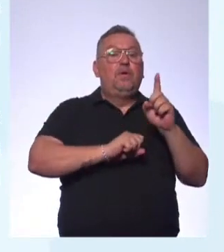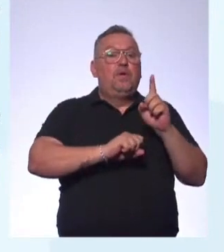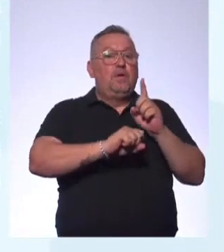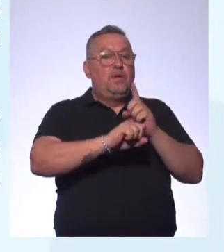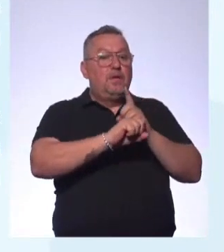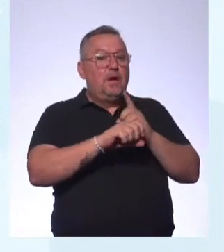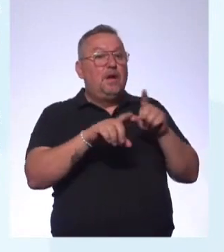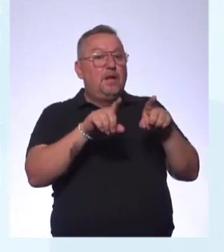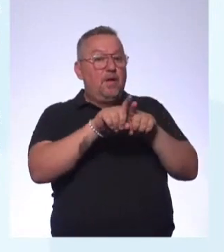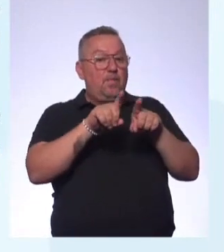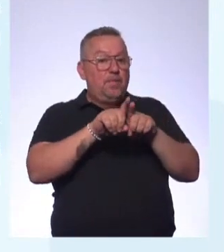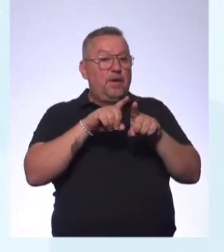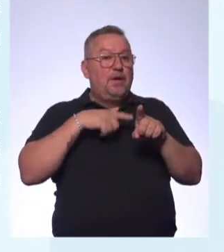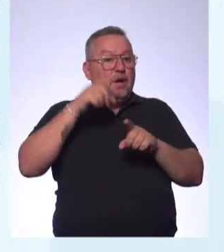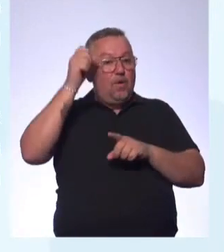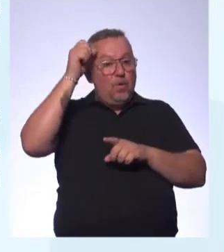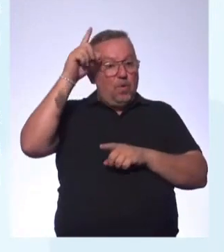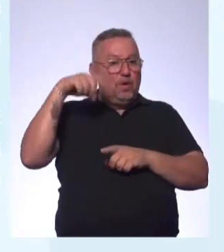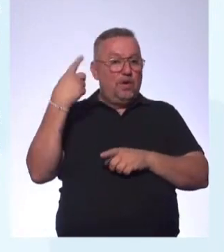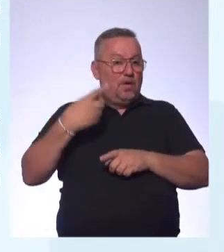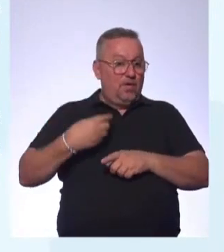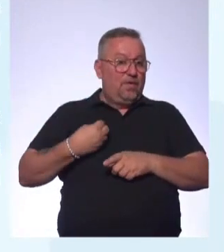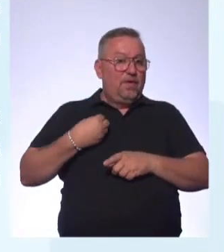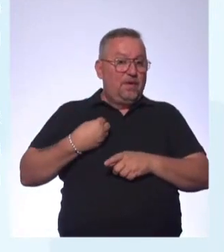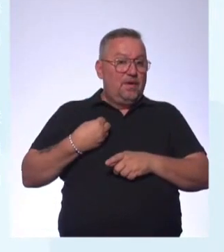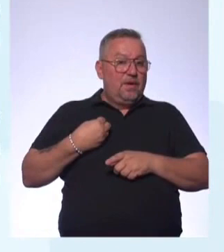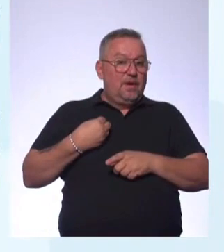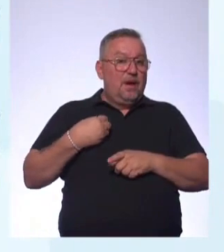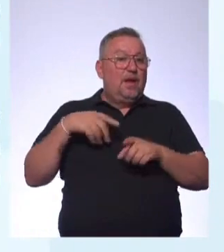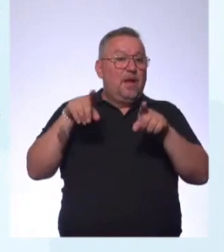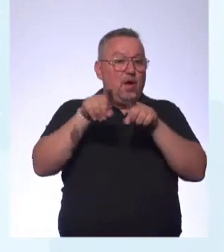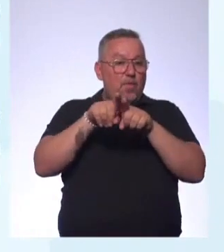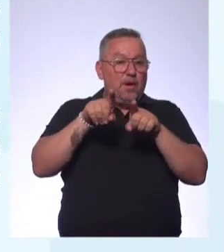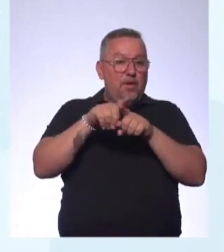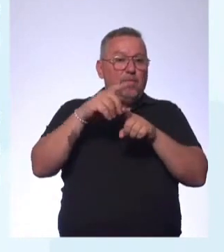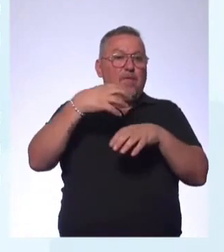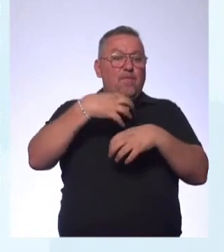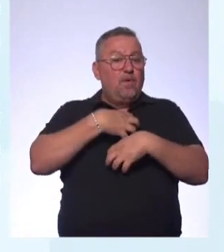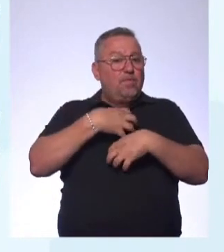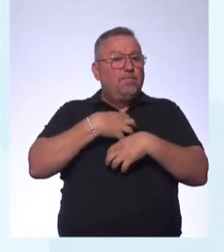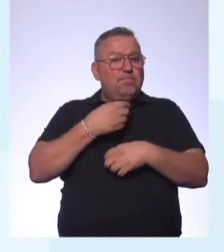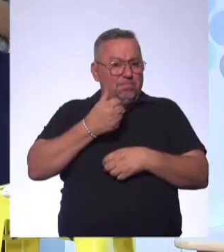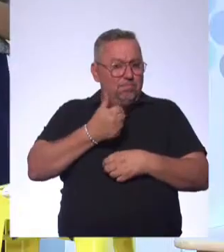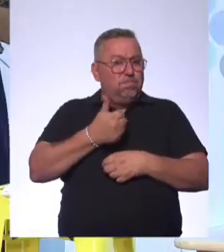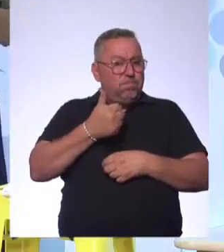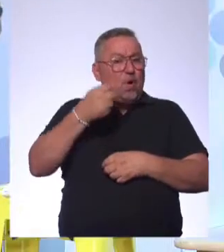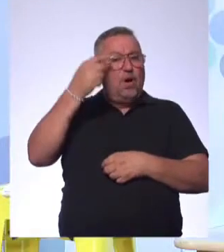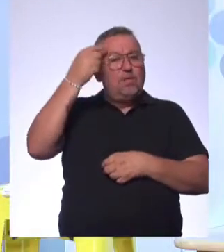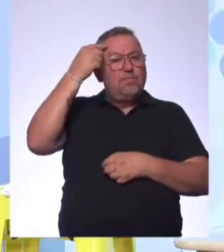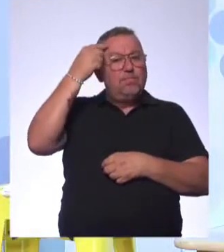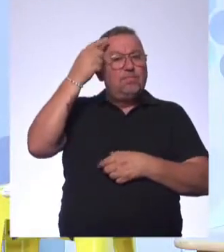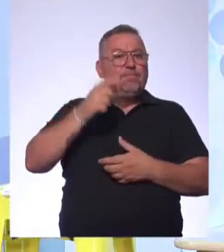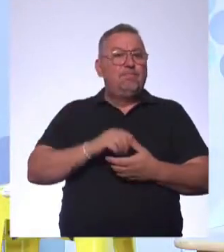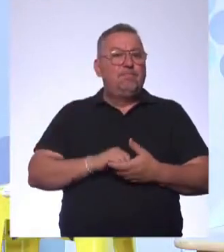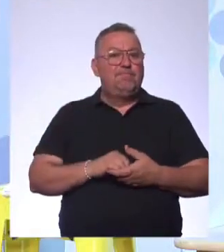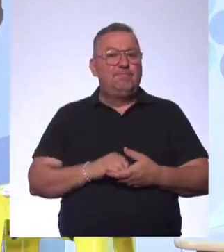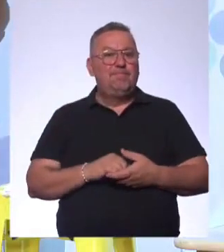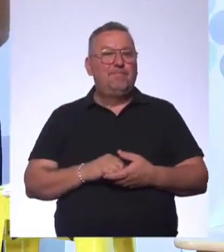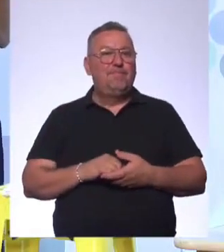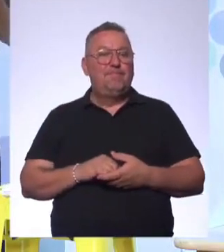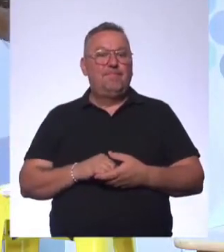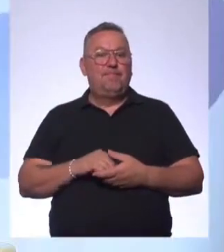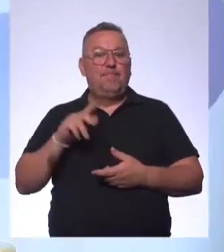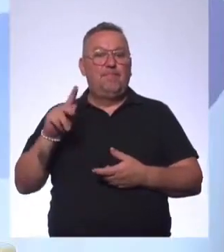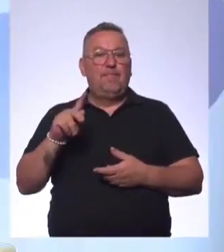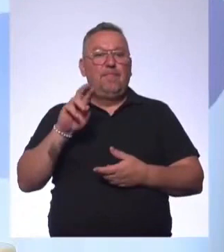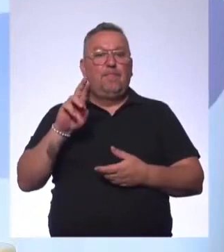cotidiano e também da cultura em que vivemos. Sendo assim, é também uma forma válida de pensamento. A